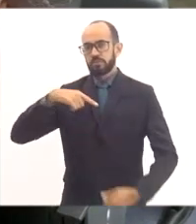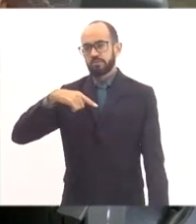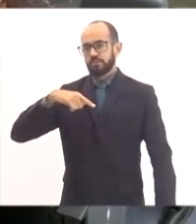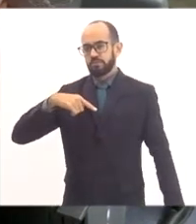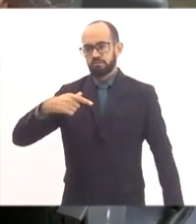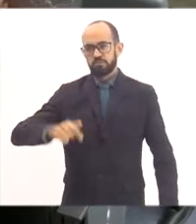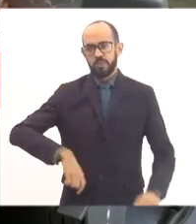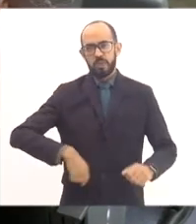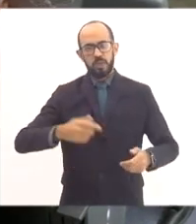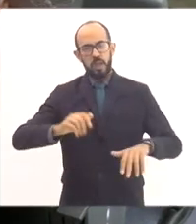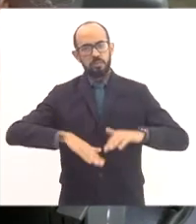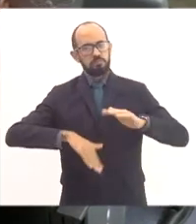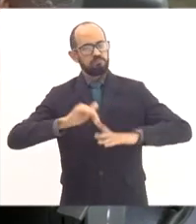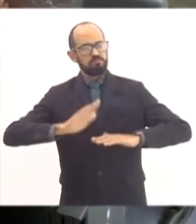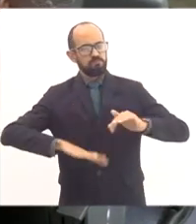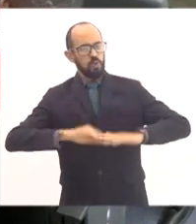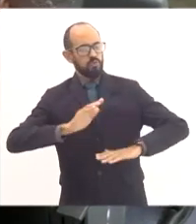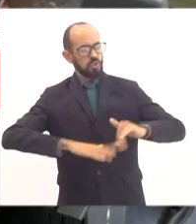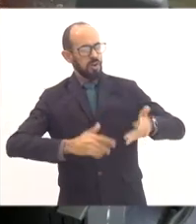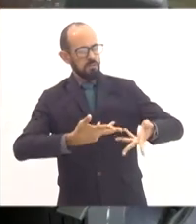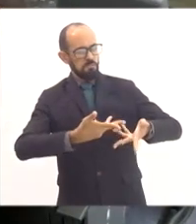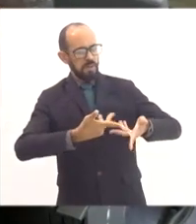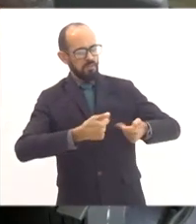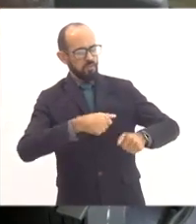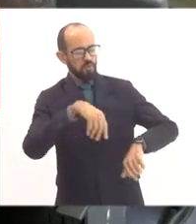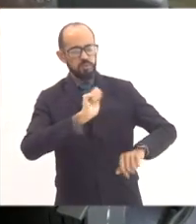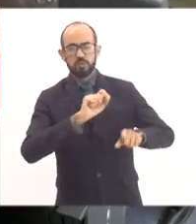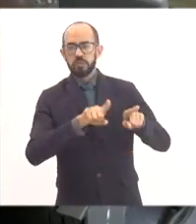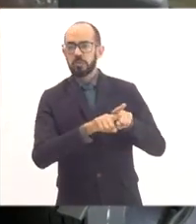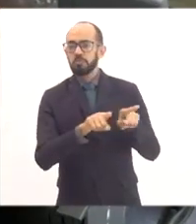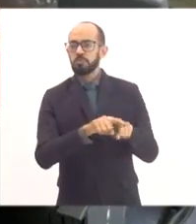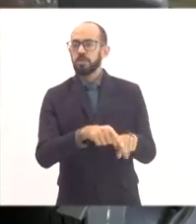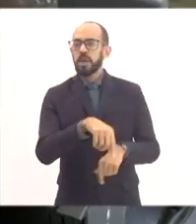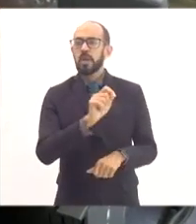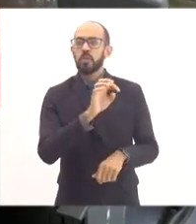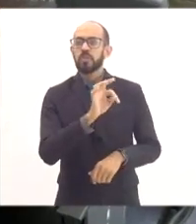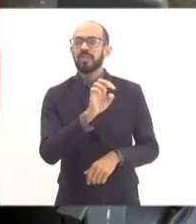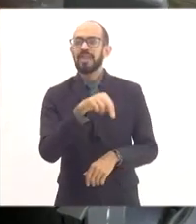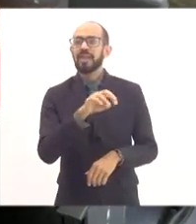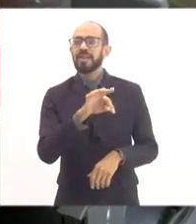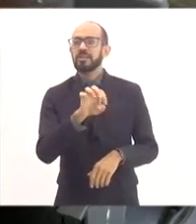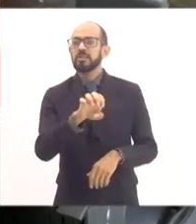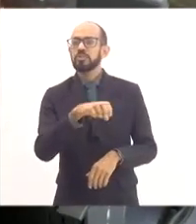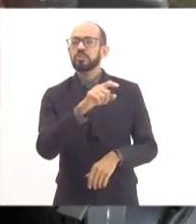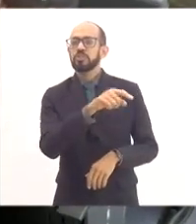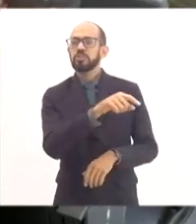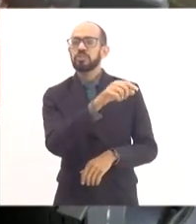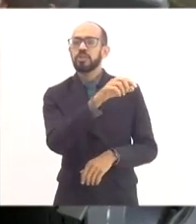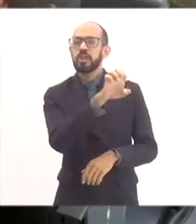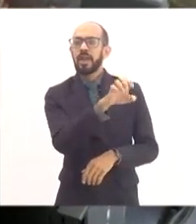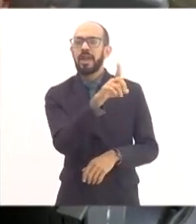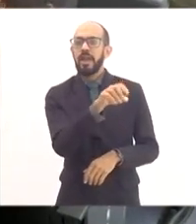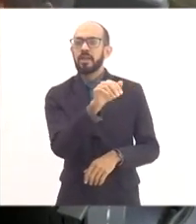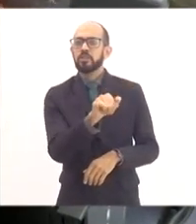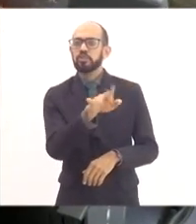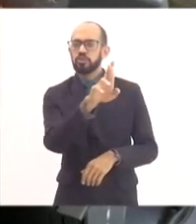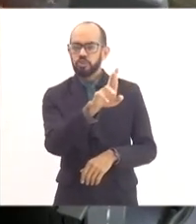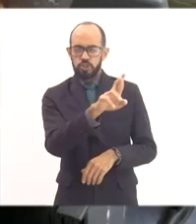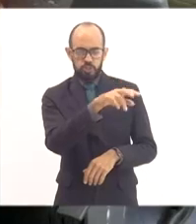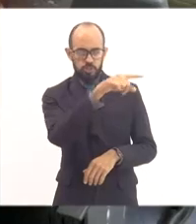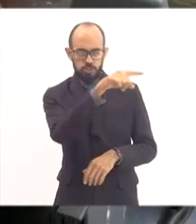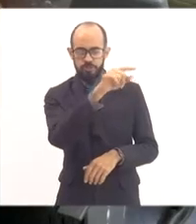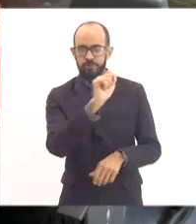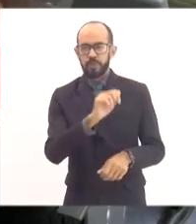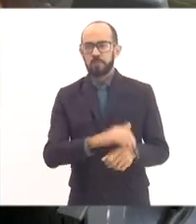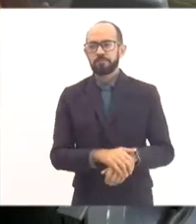excelente profissional que eu quero registrar a presença, o subtenente Erdi, que também fez o concurso para o Chuai. E